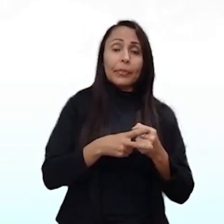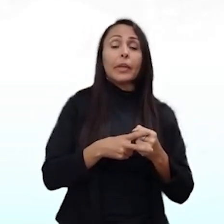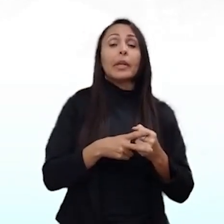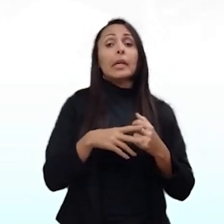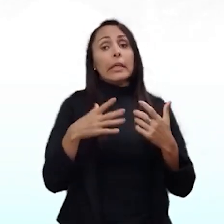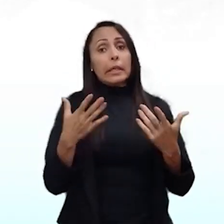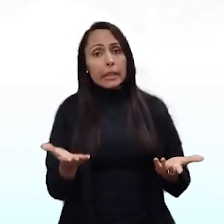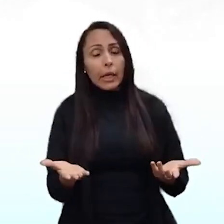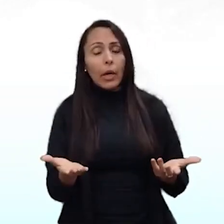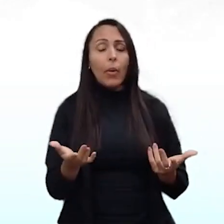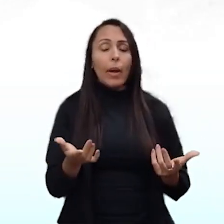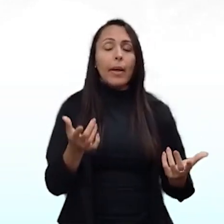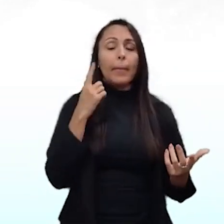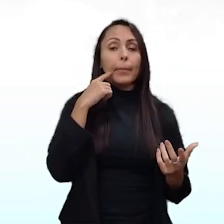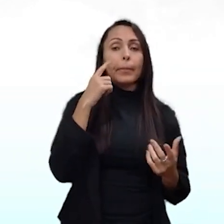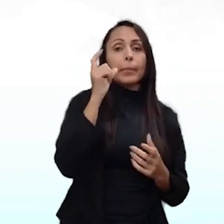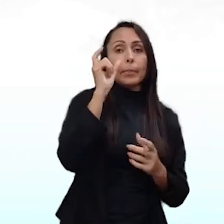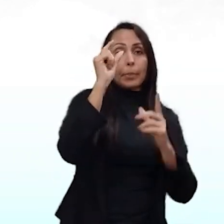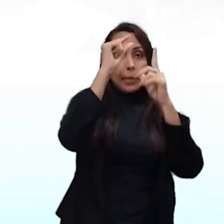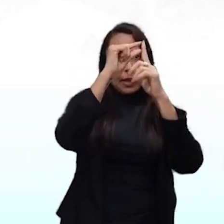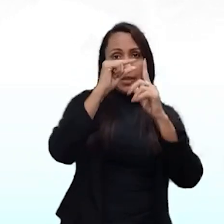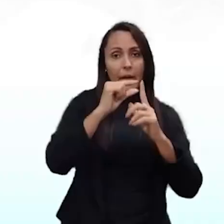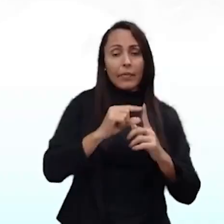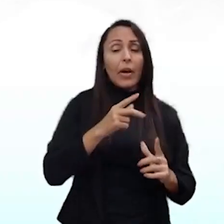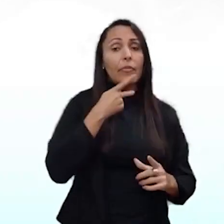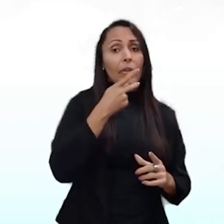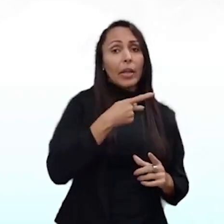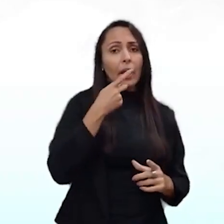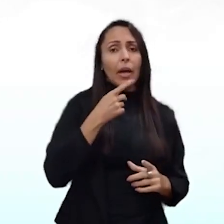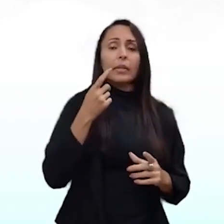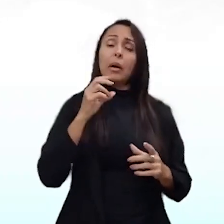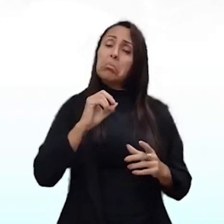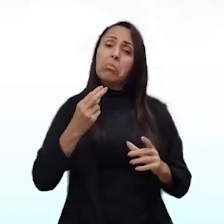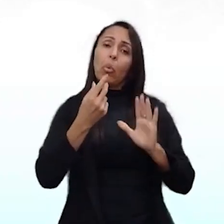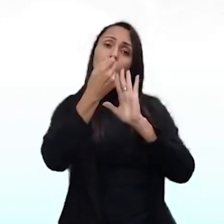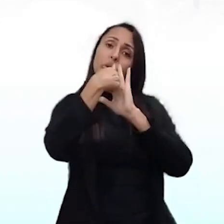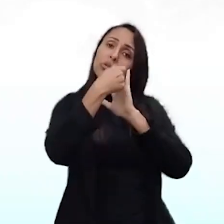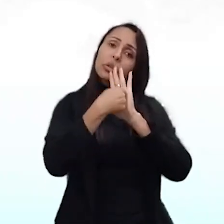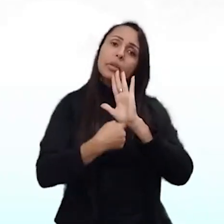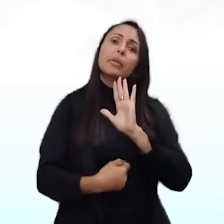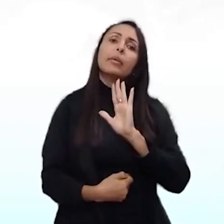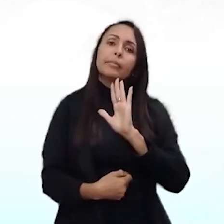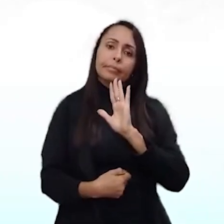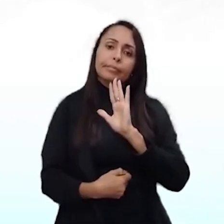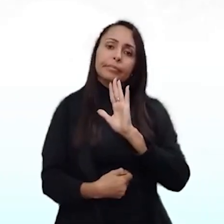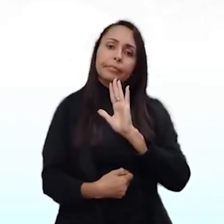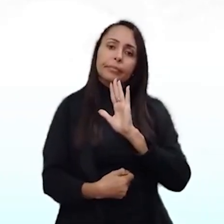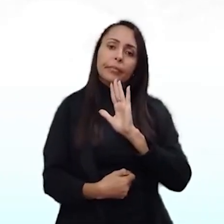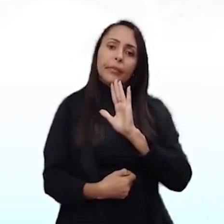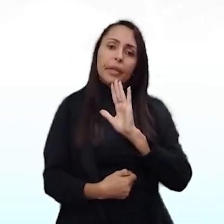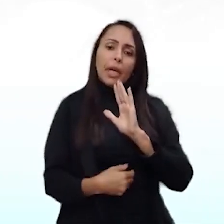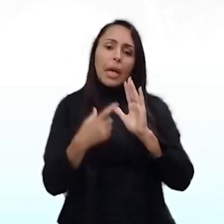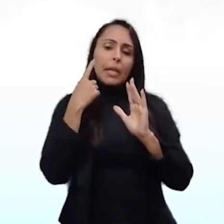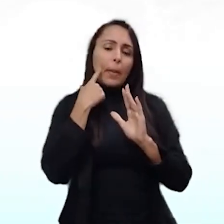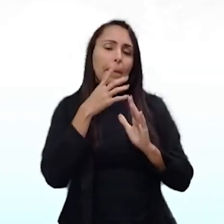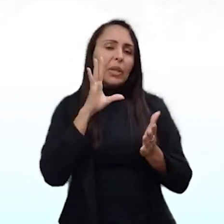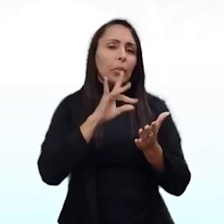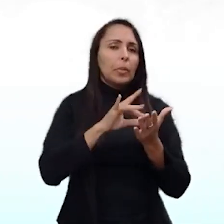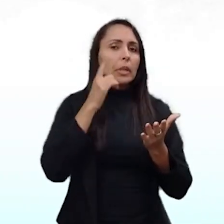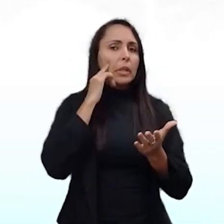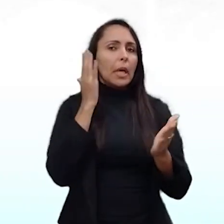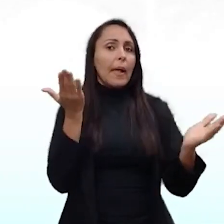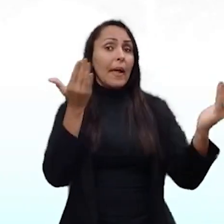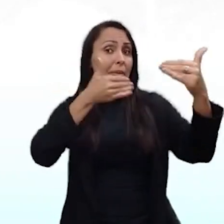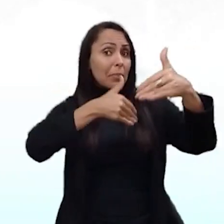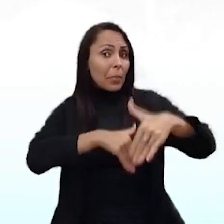linguagem verbal é a palavra falada e a palavra o quê? Escrita. Olha, predominantemente na prova do